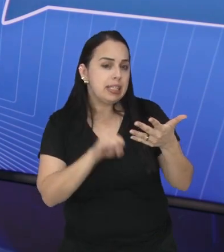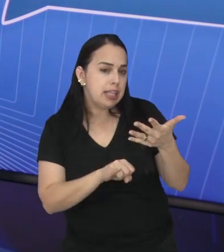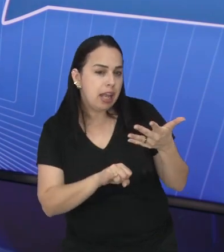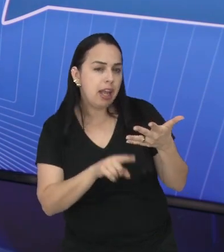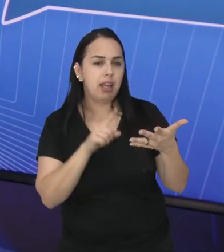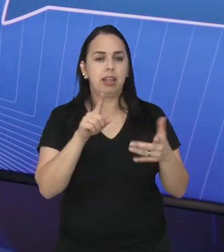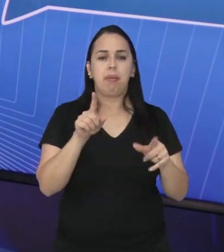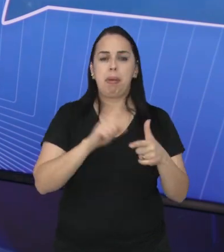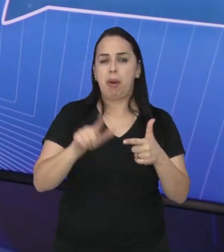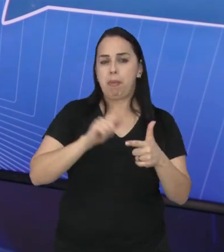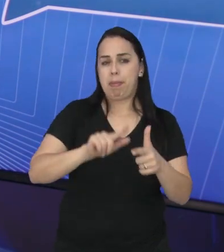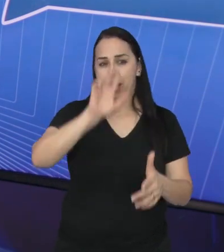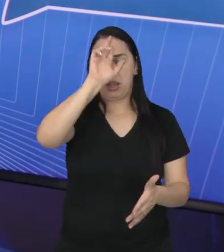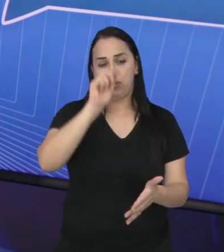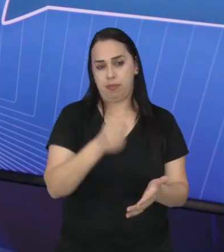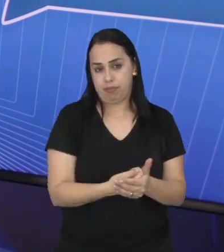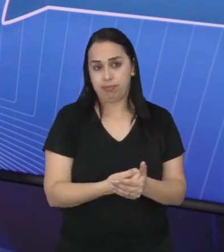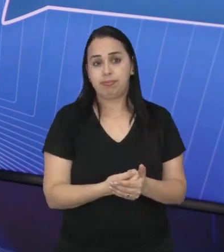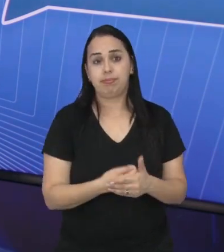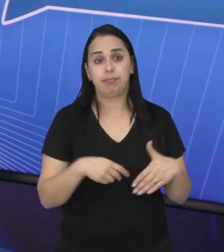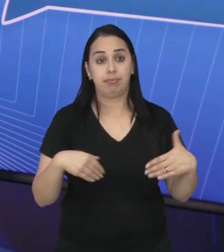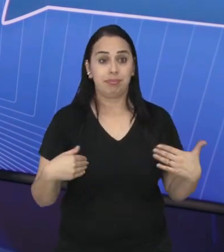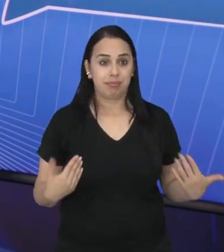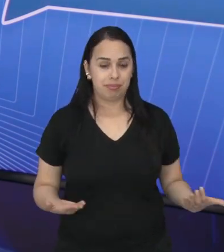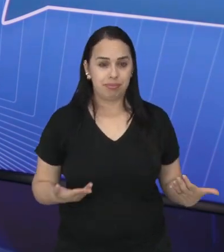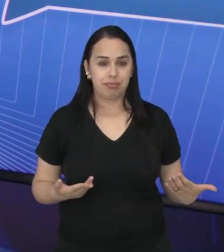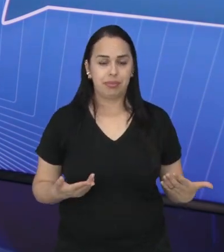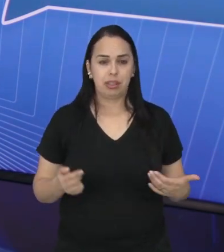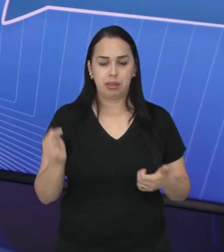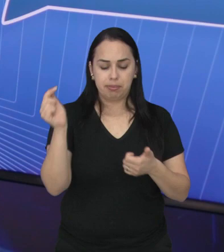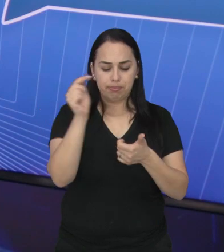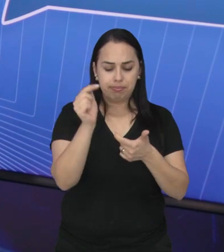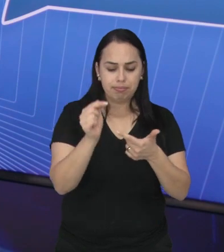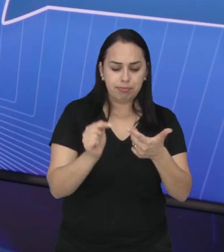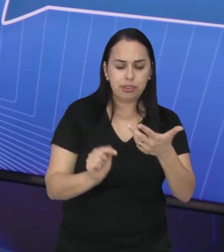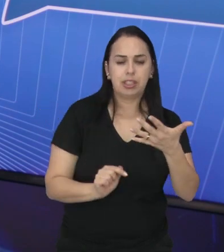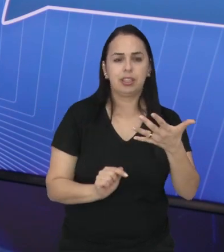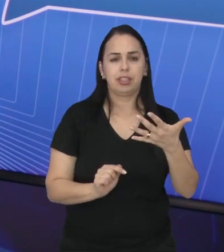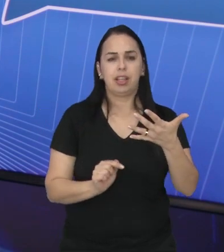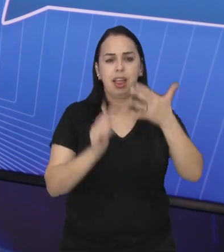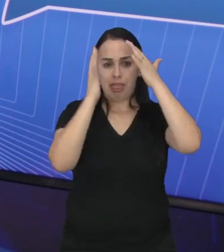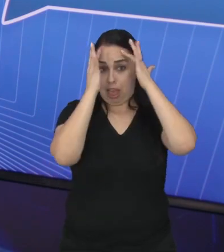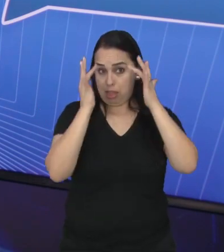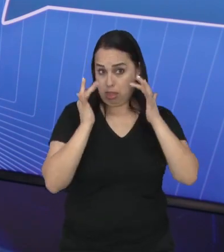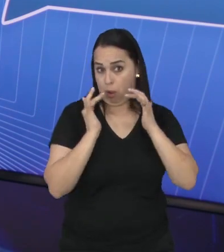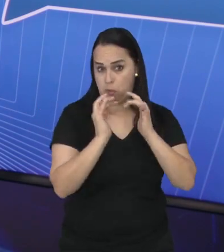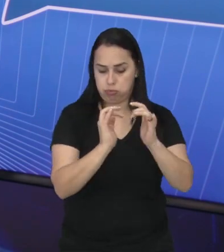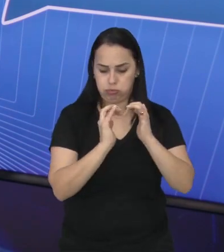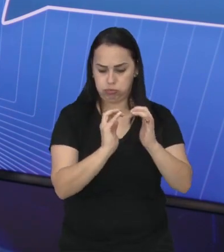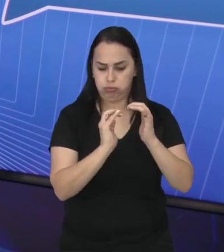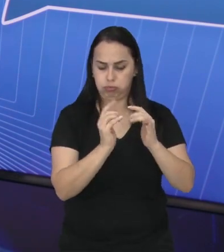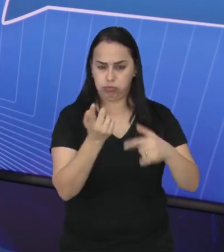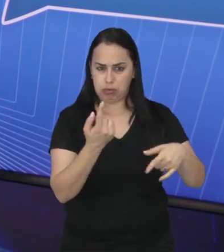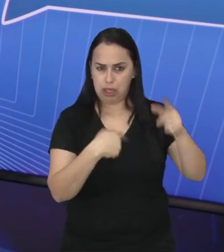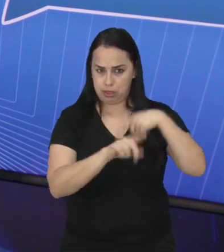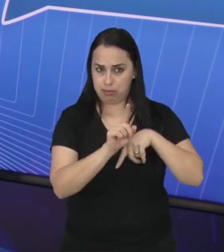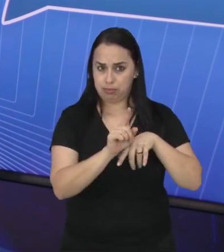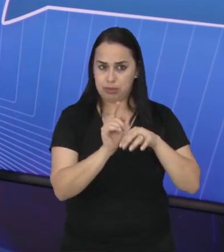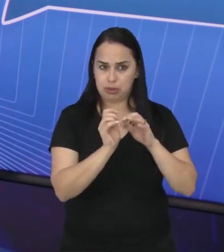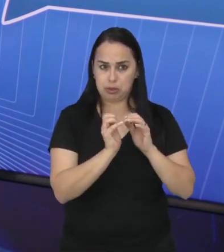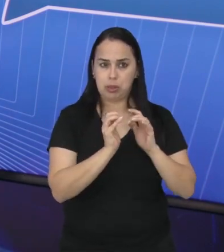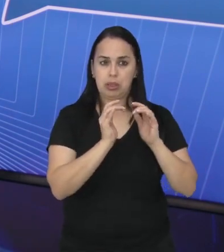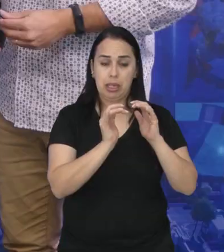com resolução de problemas. Então, todos os aspectos da cognição, né, do